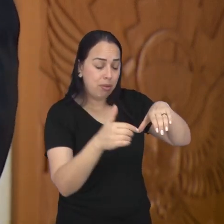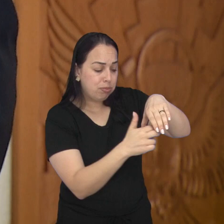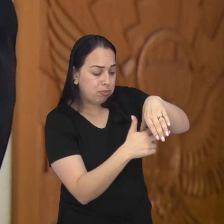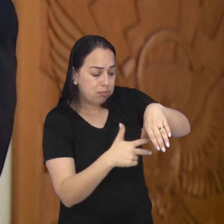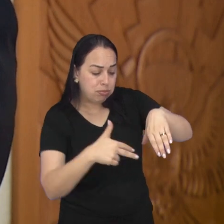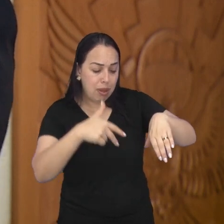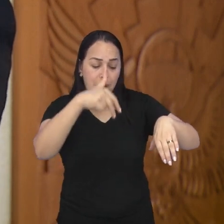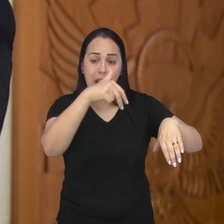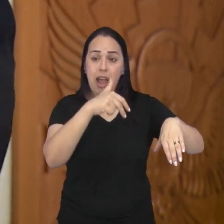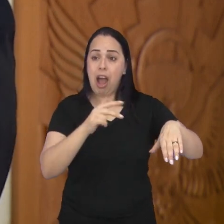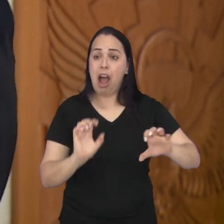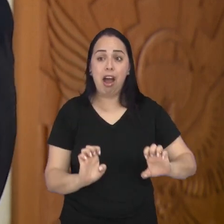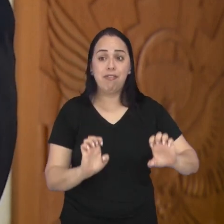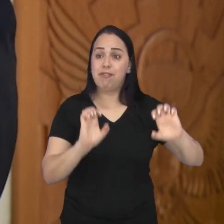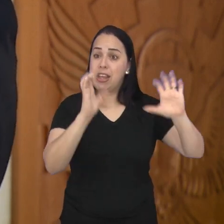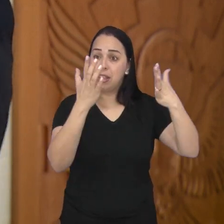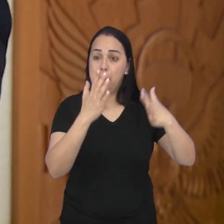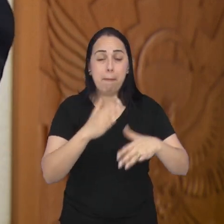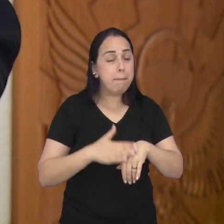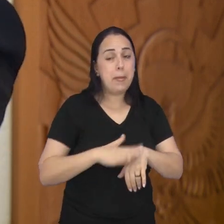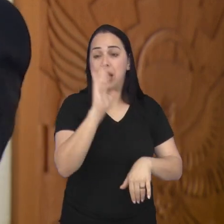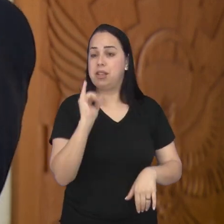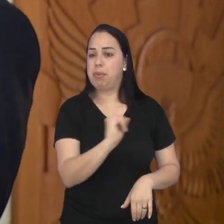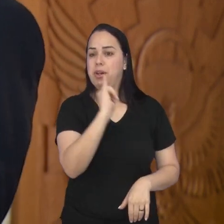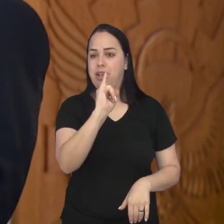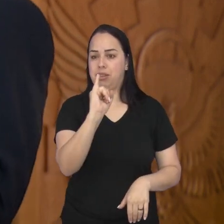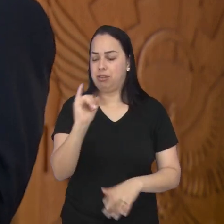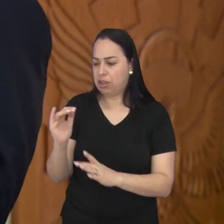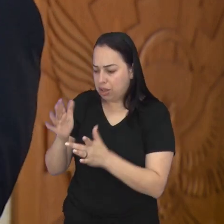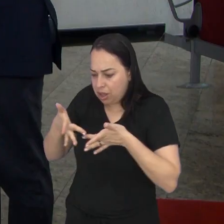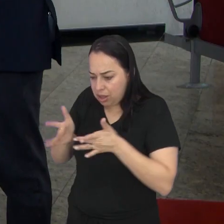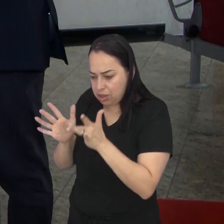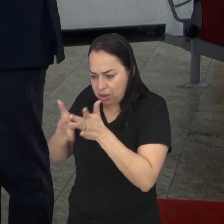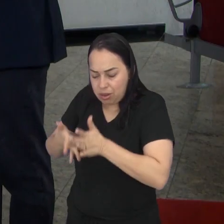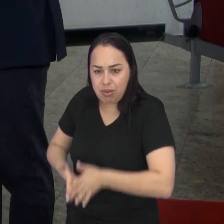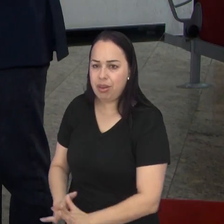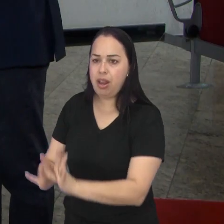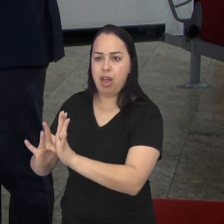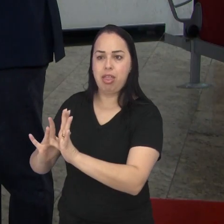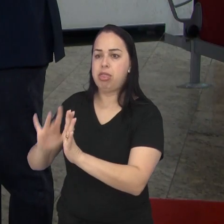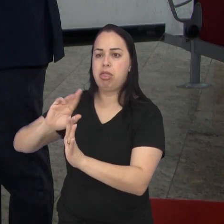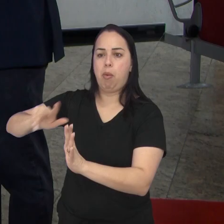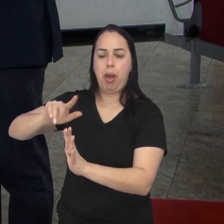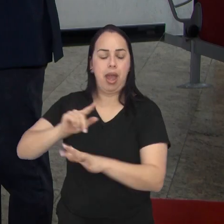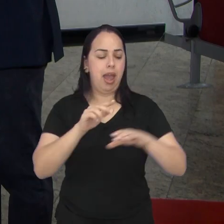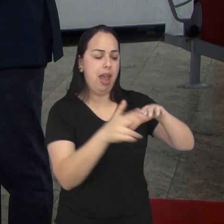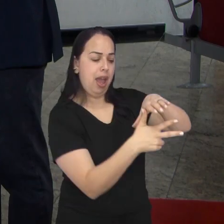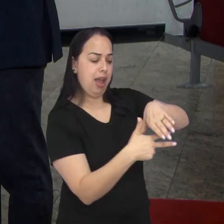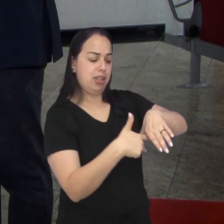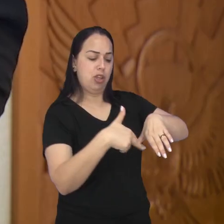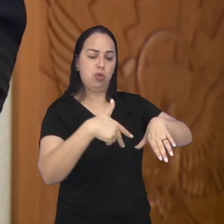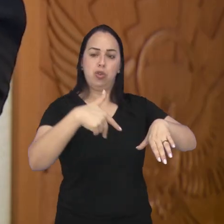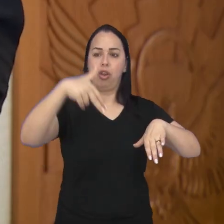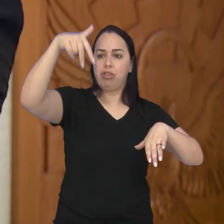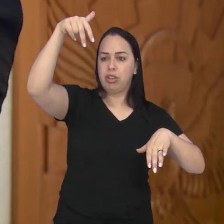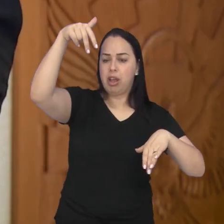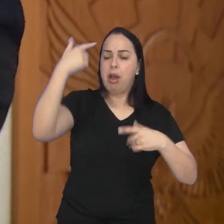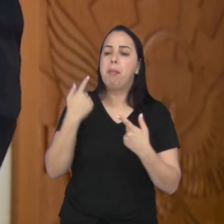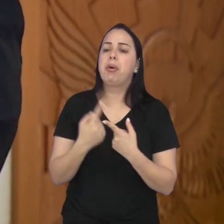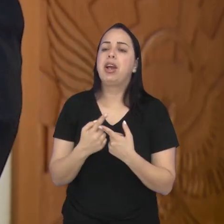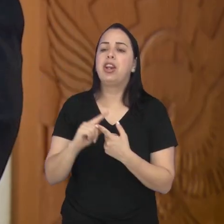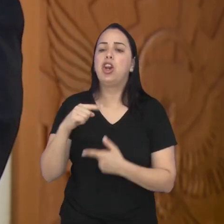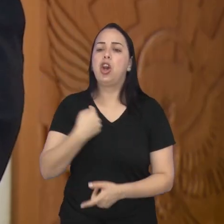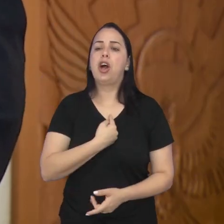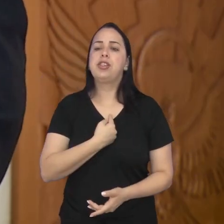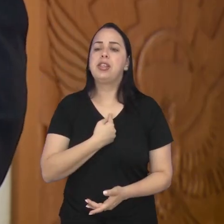nossa católica, cristã, não é o nascimento, é a ressurreição de Jesus, é a Páscoa. Porque